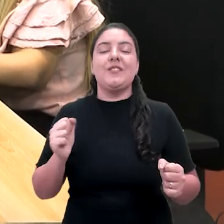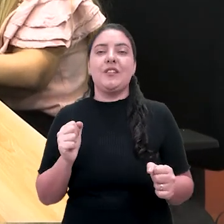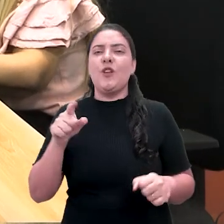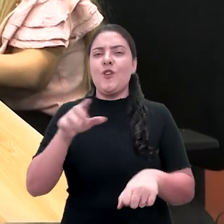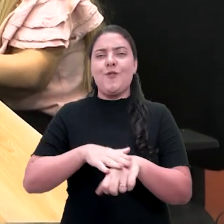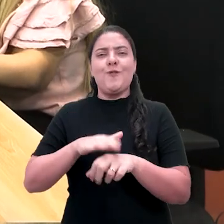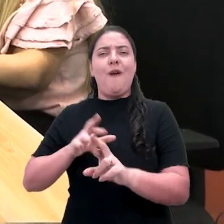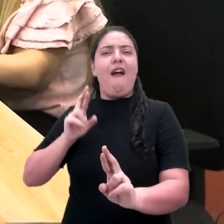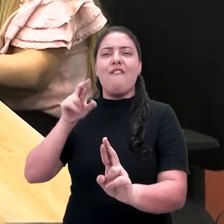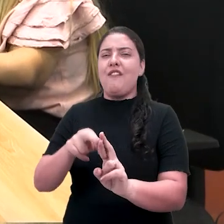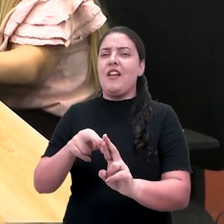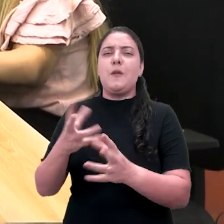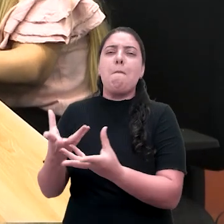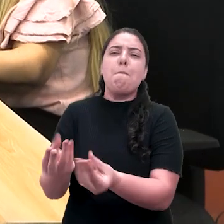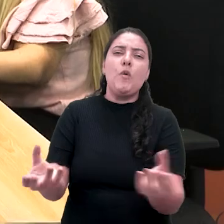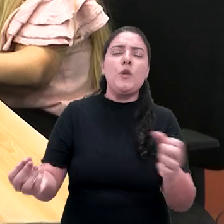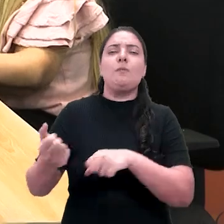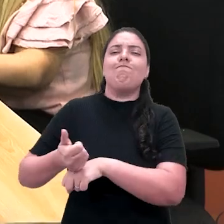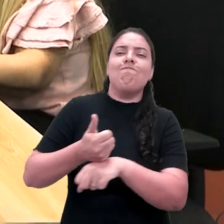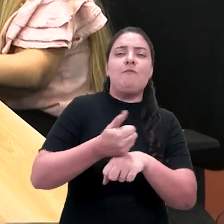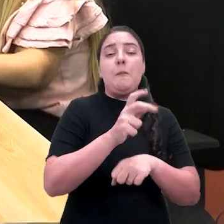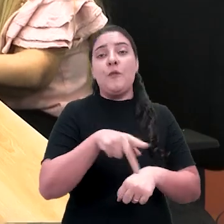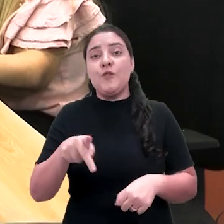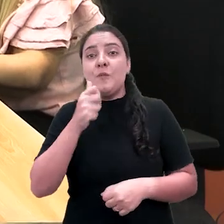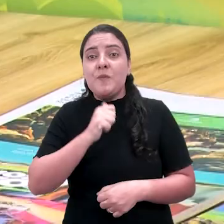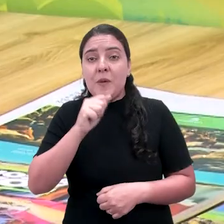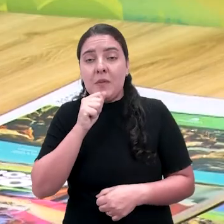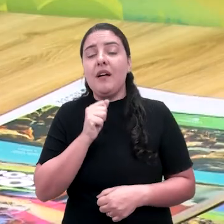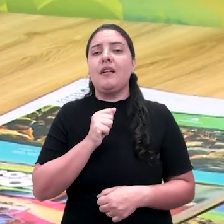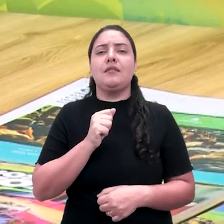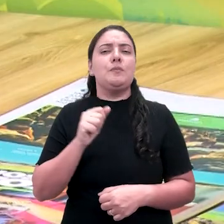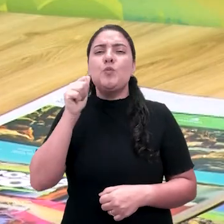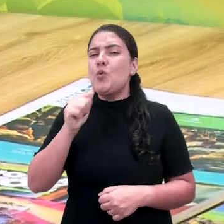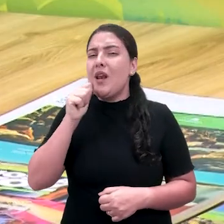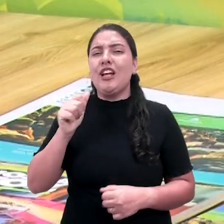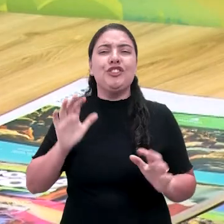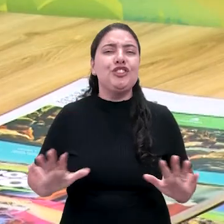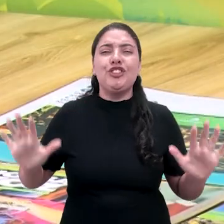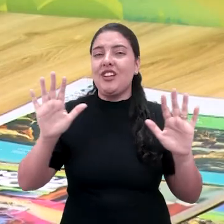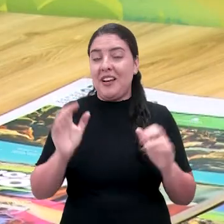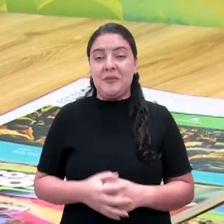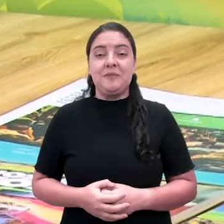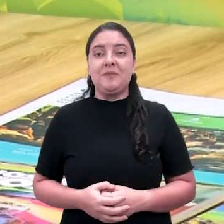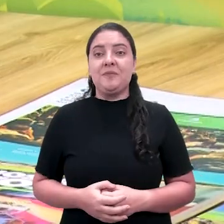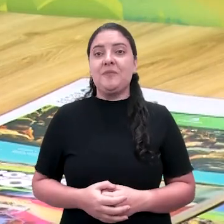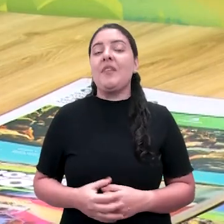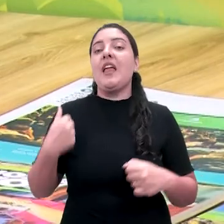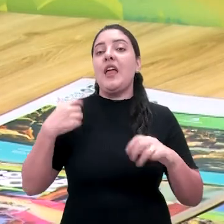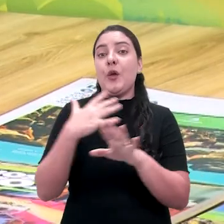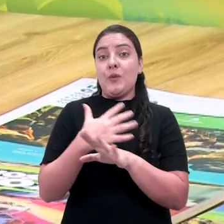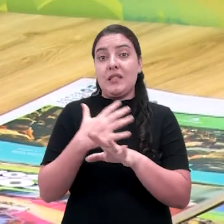como referência para muitas professoras, muitas mães, para todas as mulheres. Pronto, eu sou de uma cidade